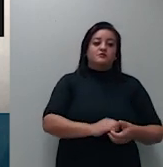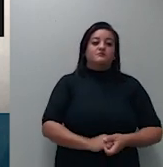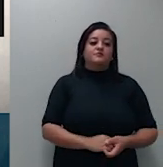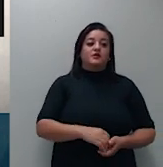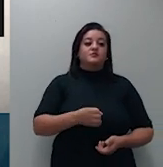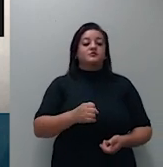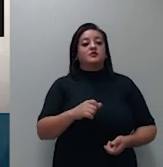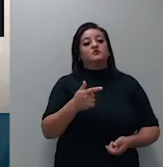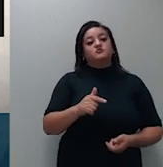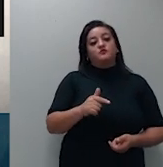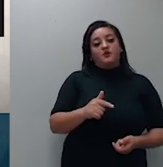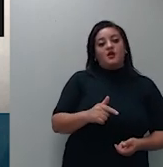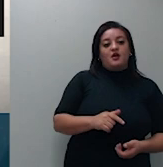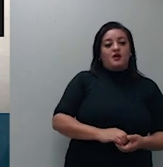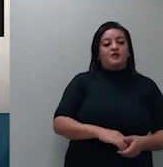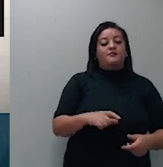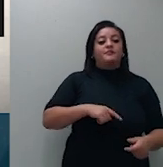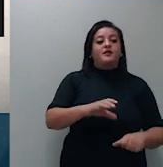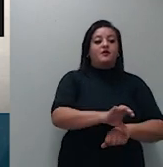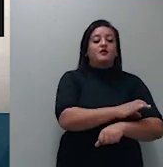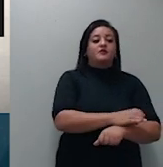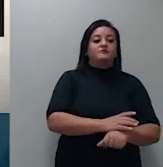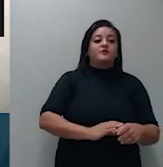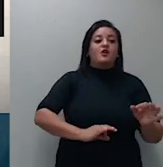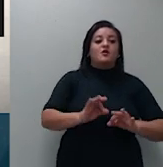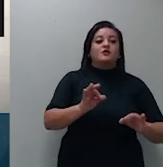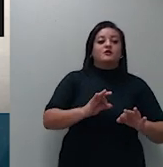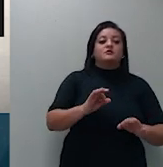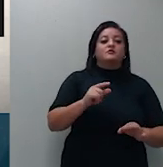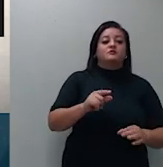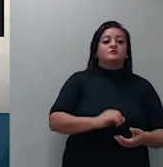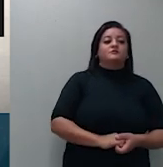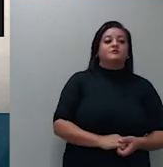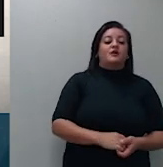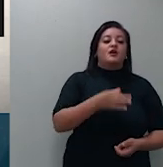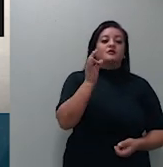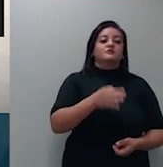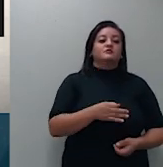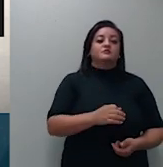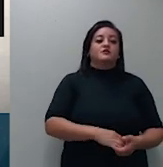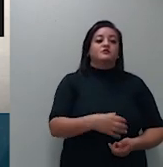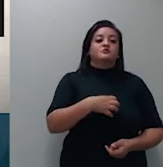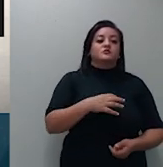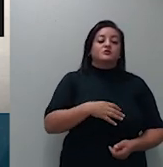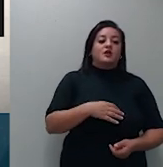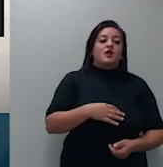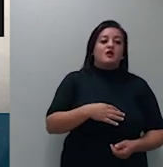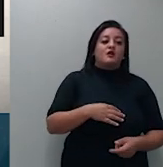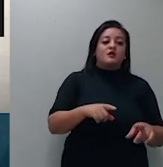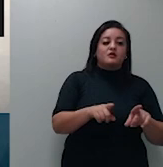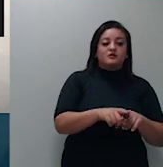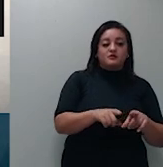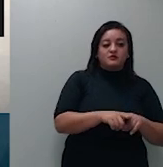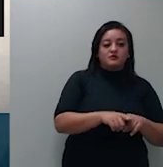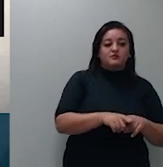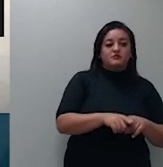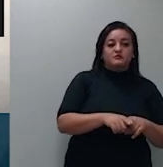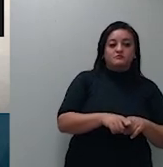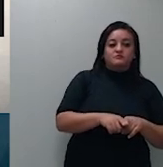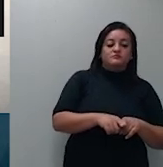recuperação se não estiver terá o credor a faculdade entre habilitar de forma retardatária